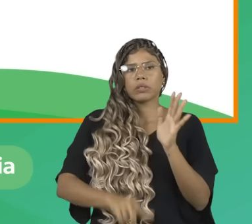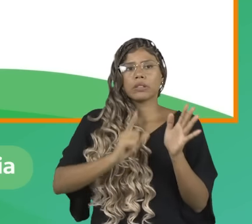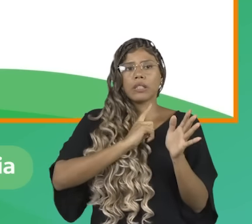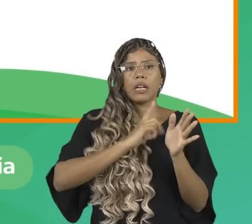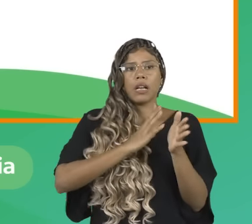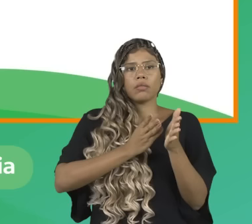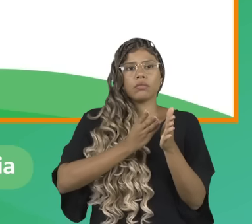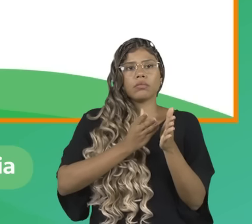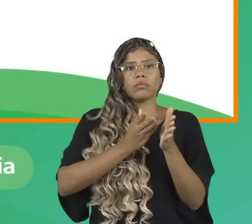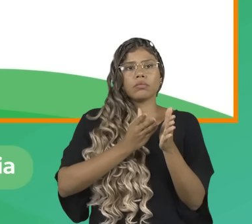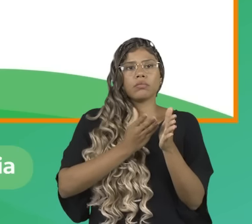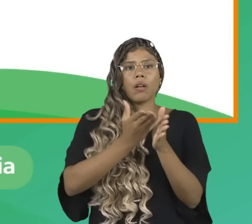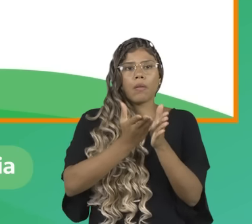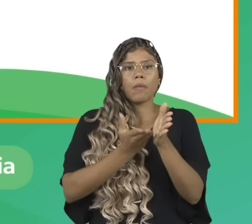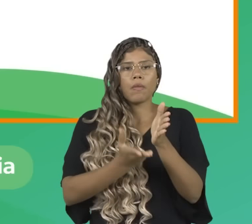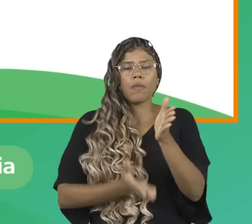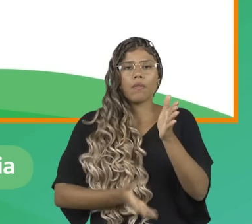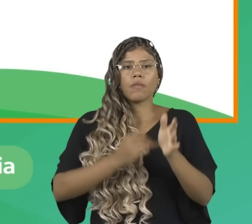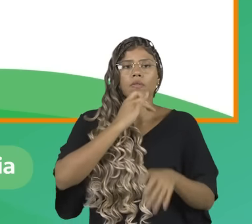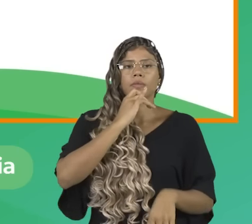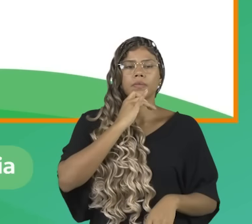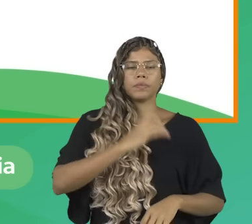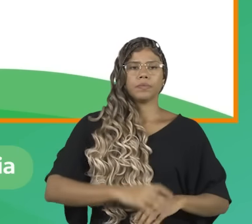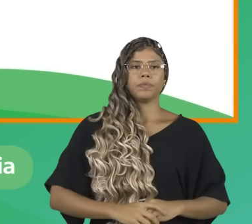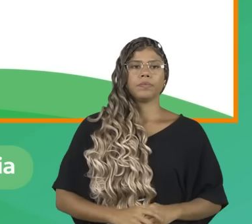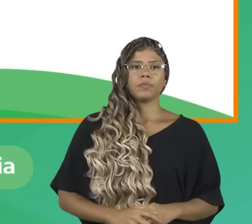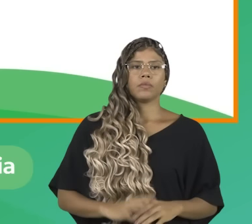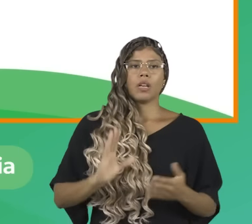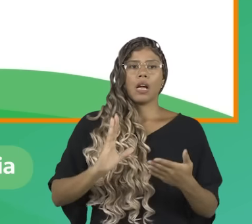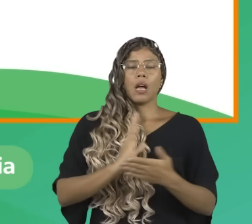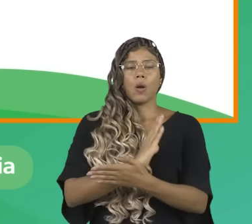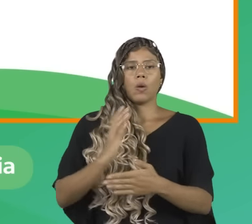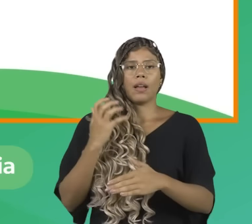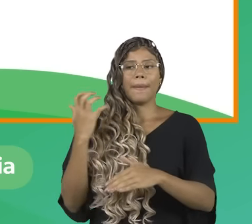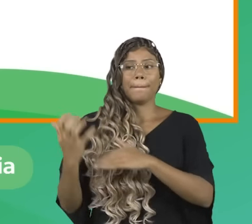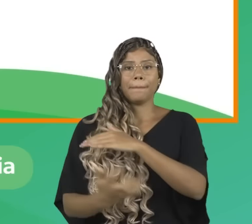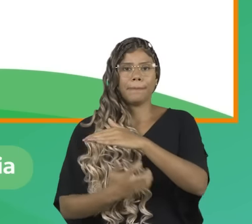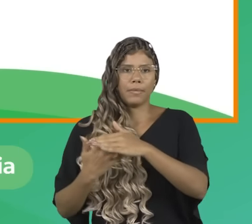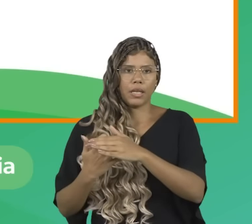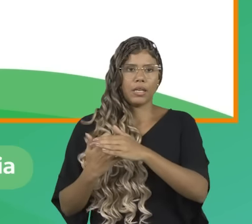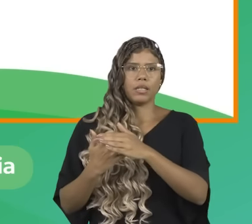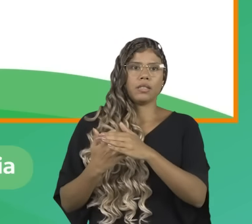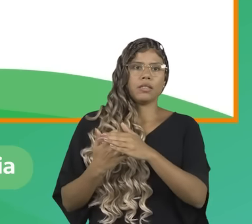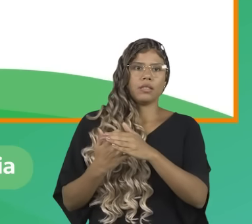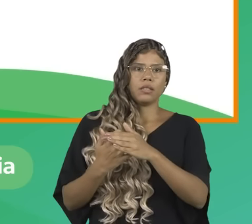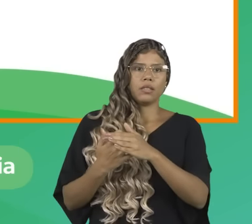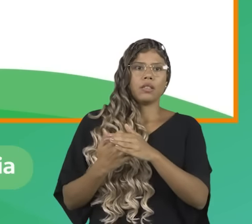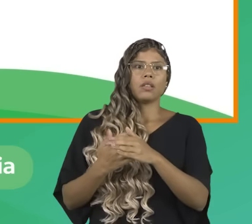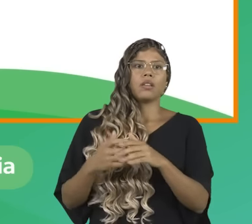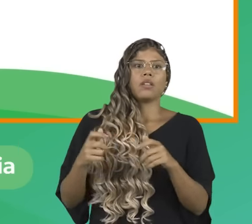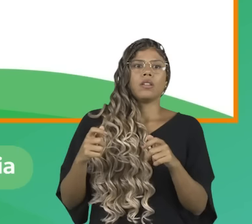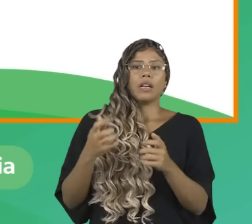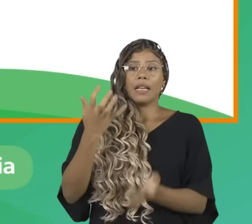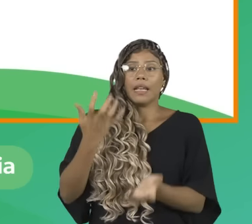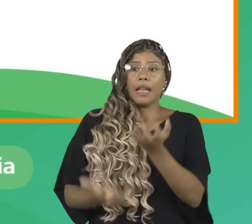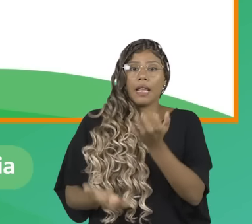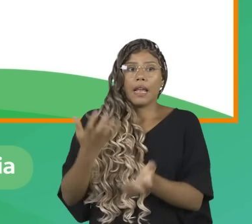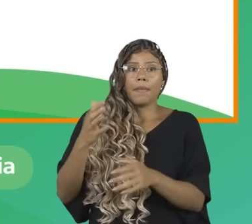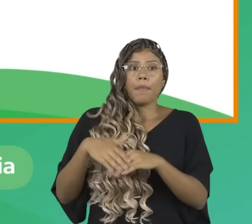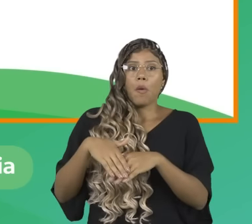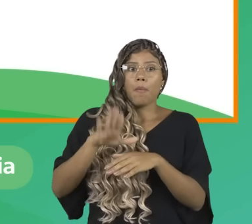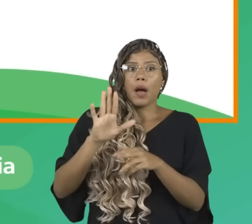exemplo, algumas empresas queimam mais coisas por plantarem mais